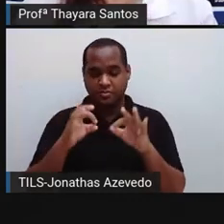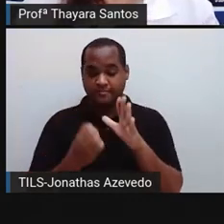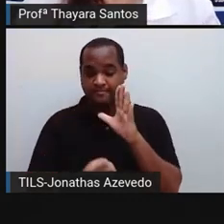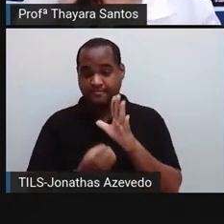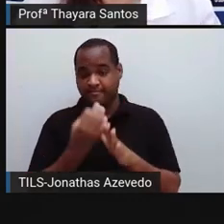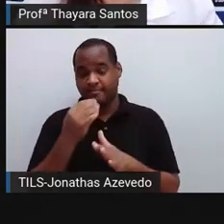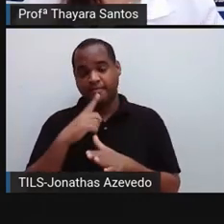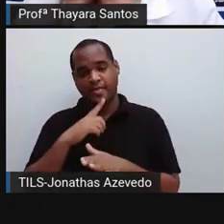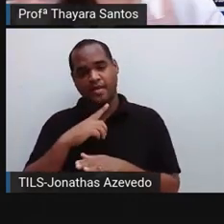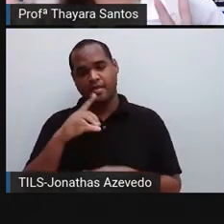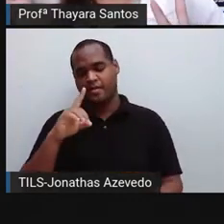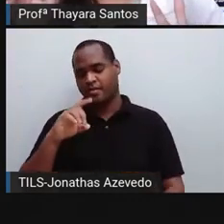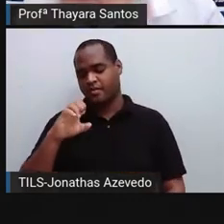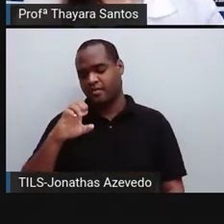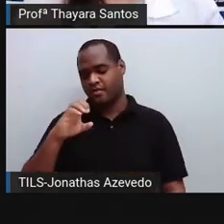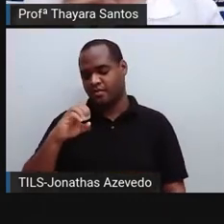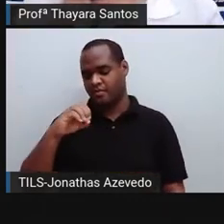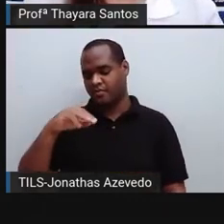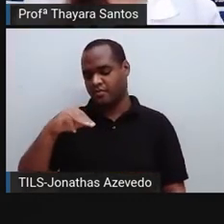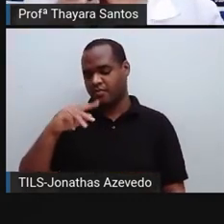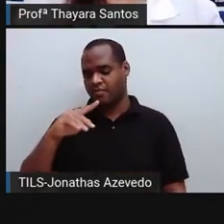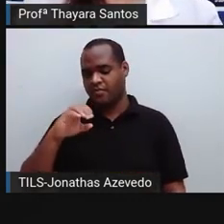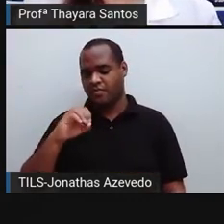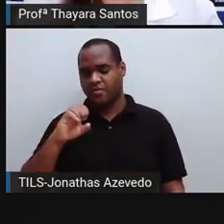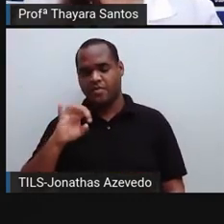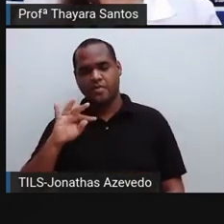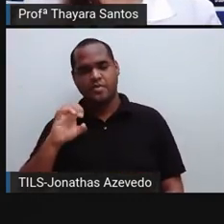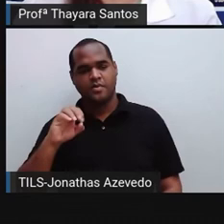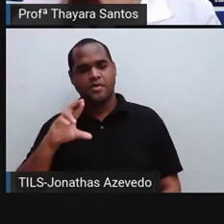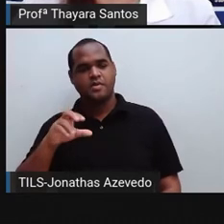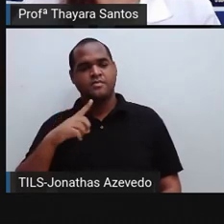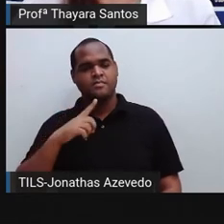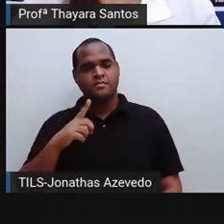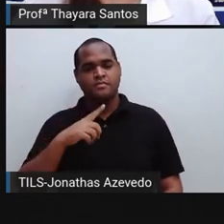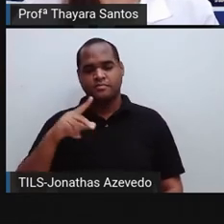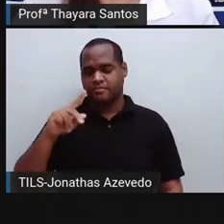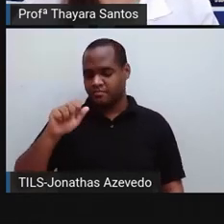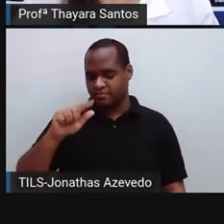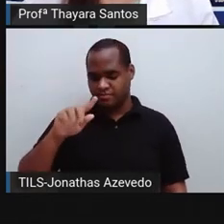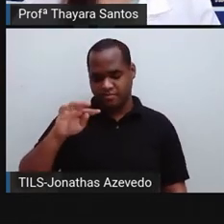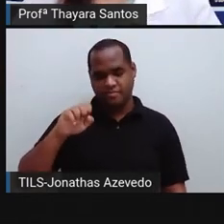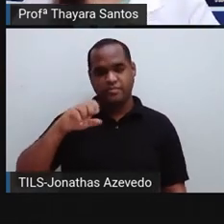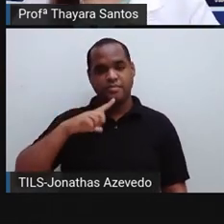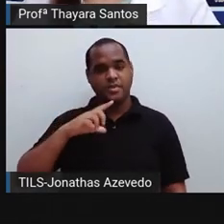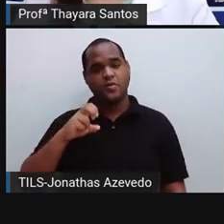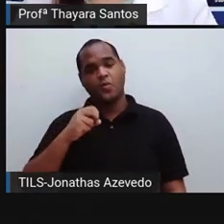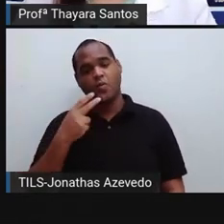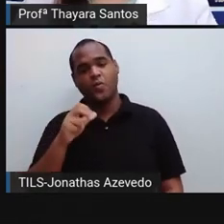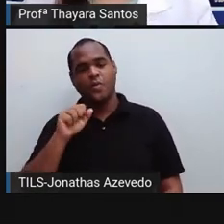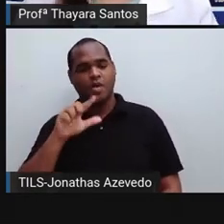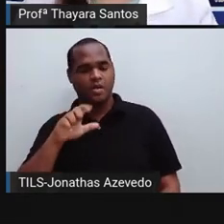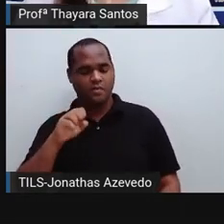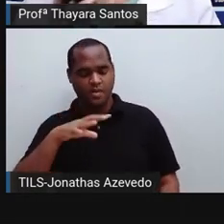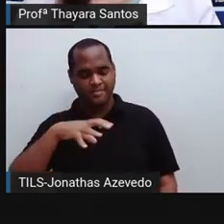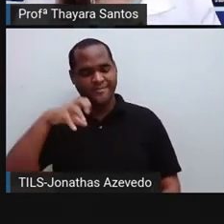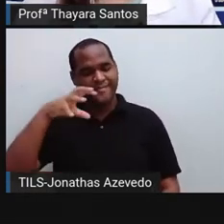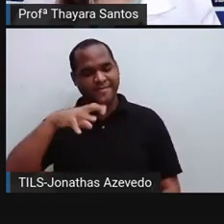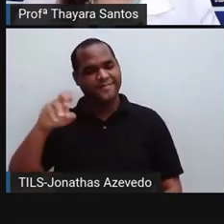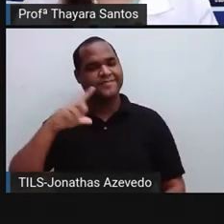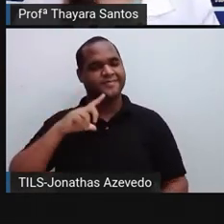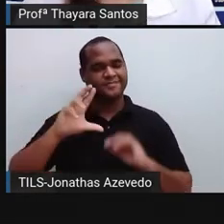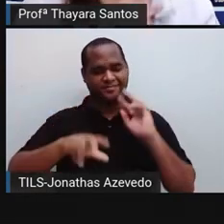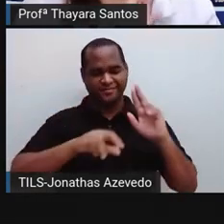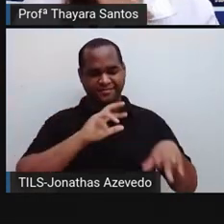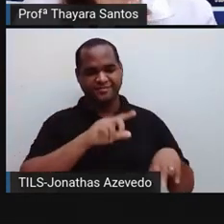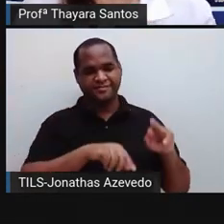dos decompositores, porque eles, a planta e a alga sempre vão ser as produtoras nas cadeias e nas teias alimentares. E os fungos e